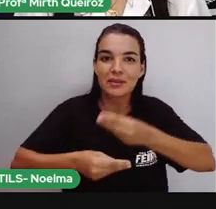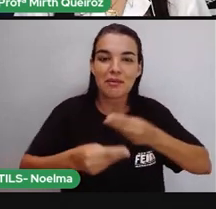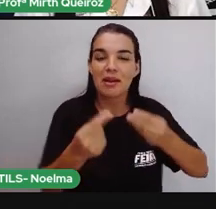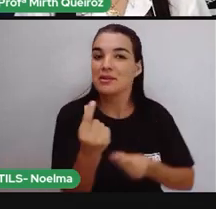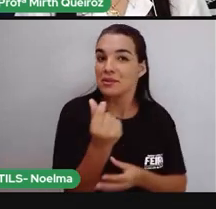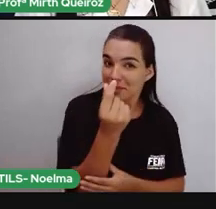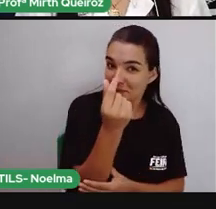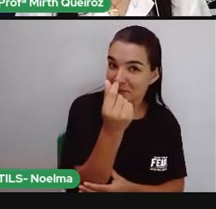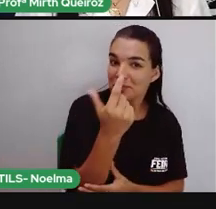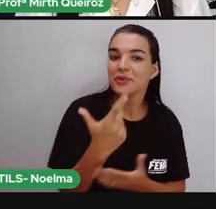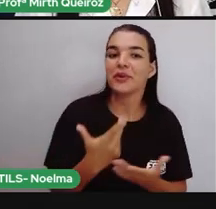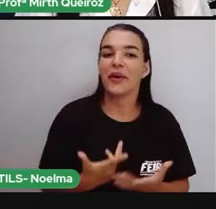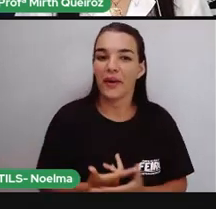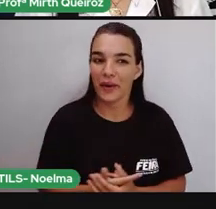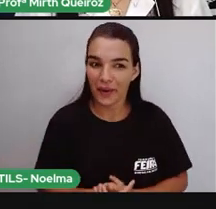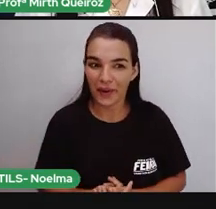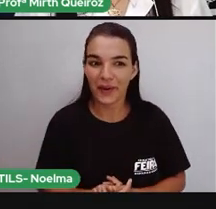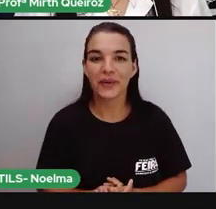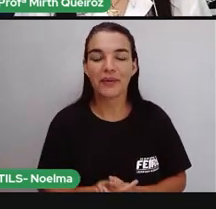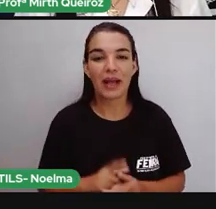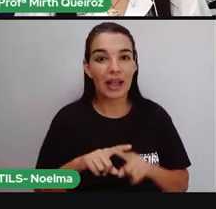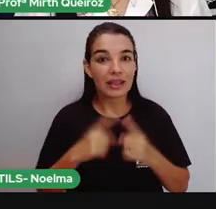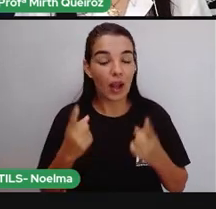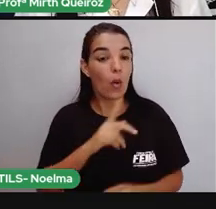cédulas. O